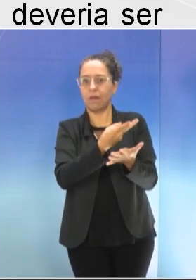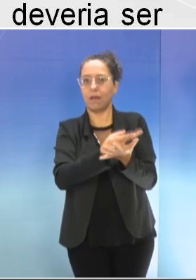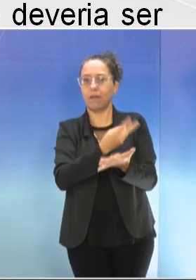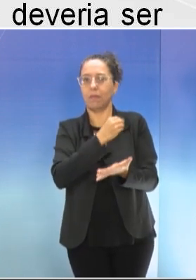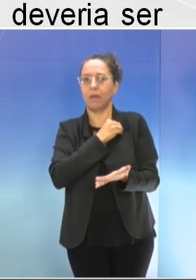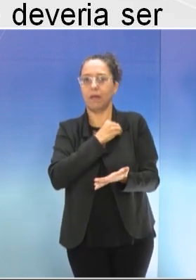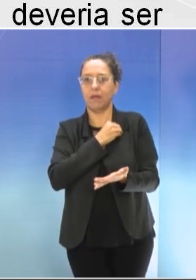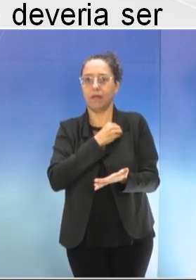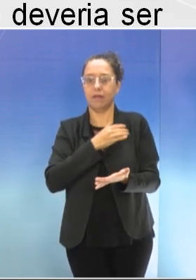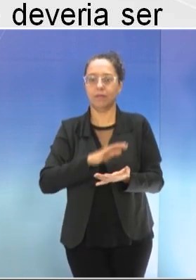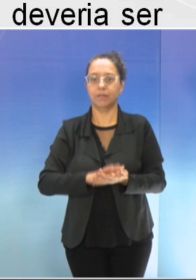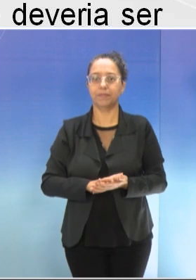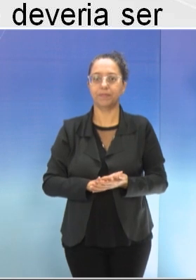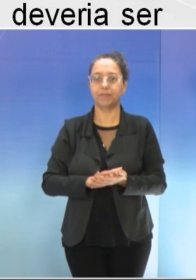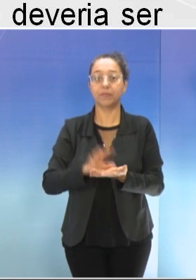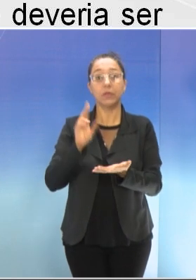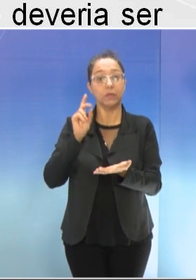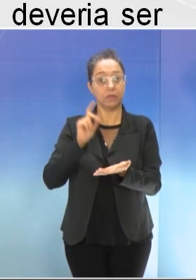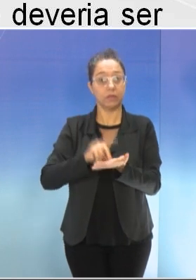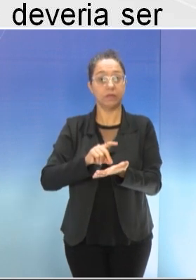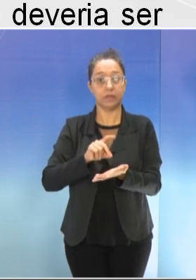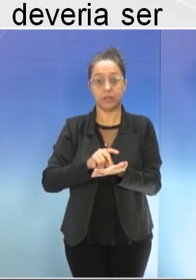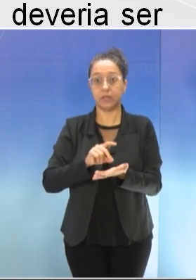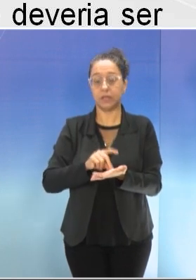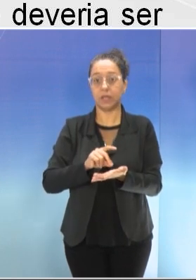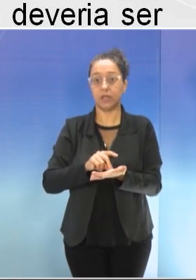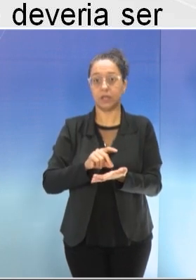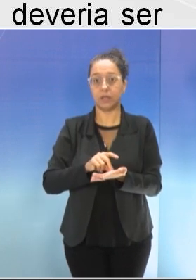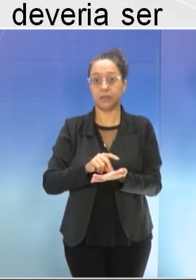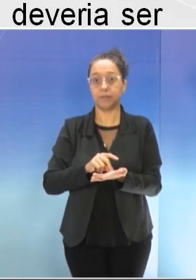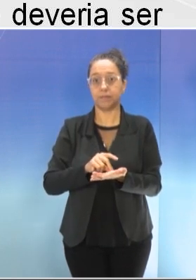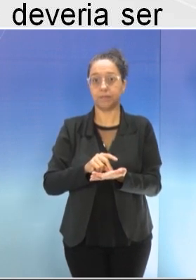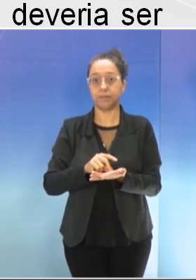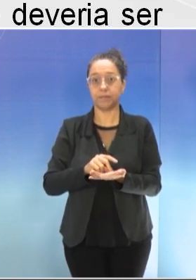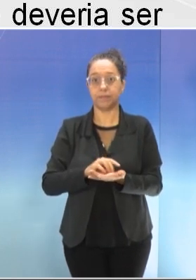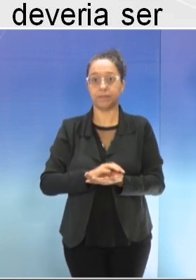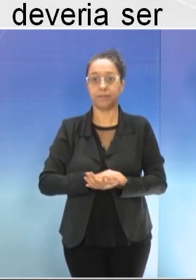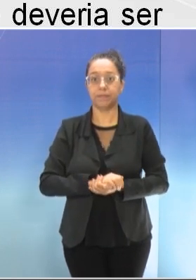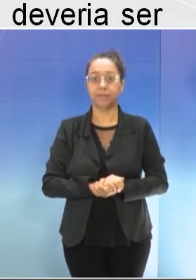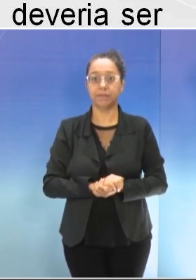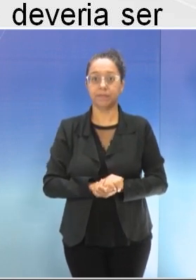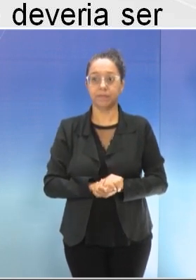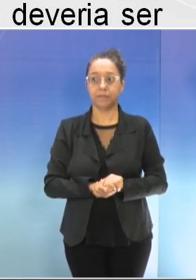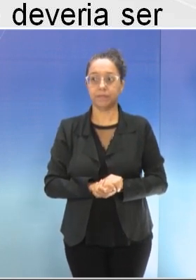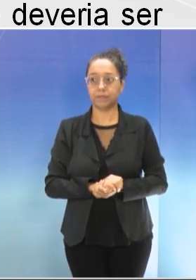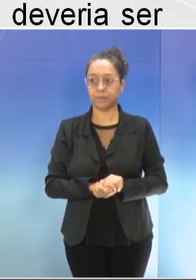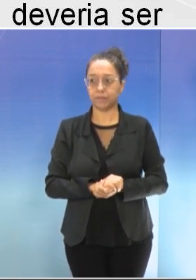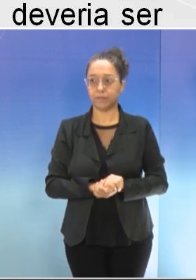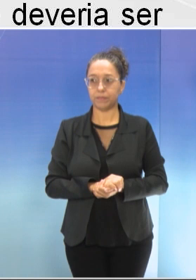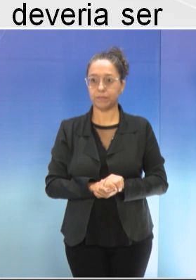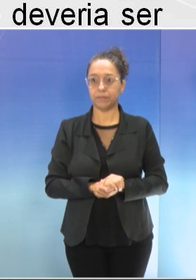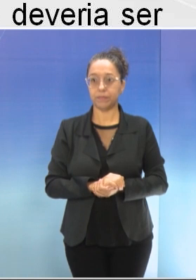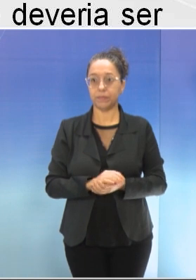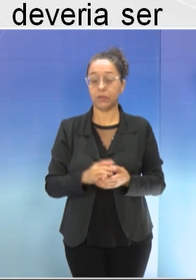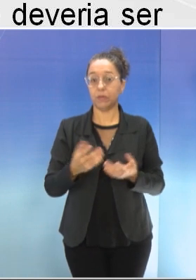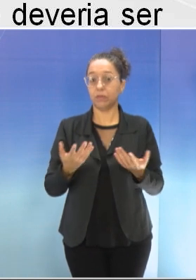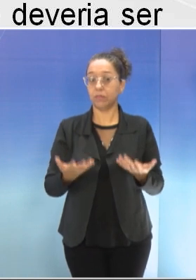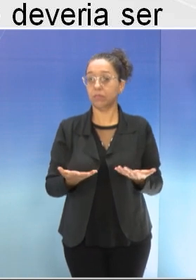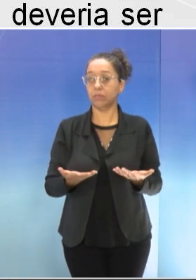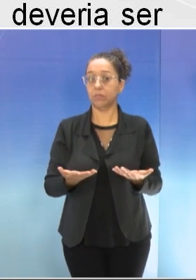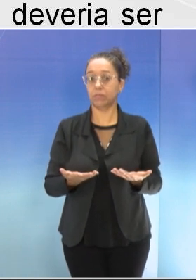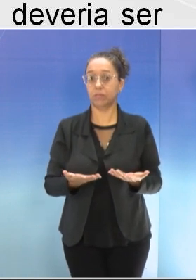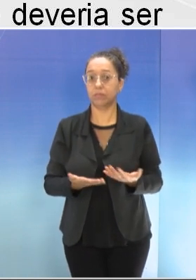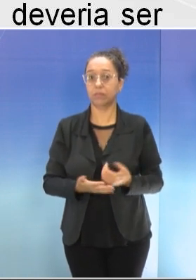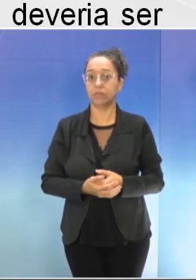para pecar. Na verdade, por que deveria ser punido aquele que usasse sua